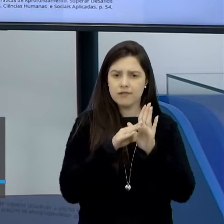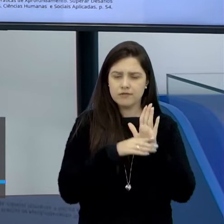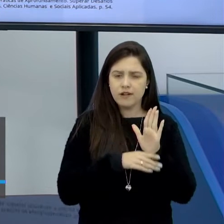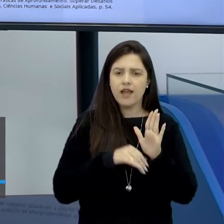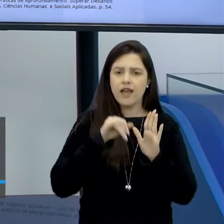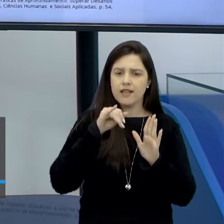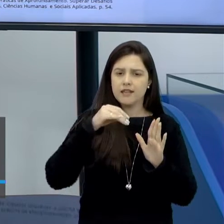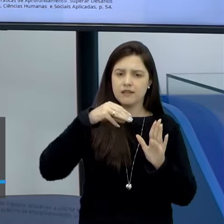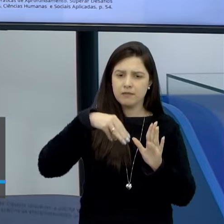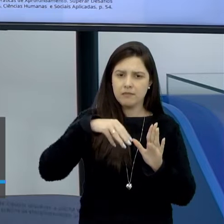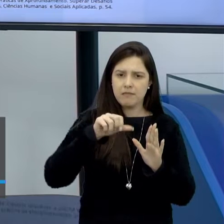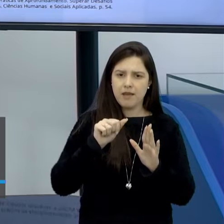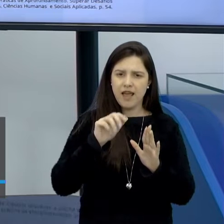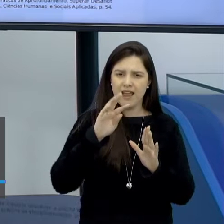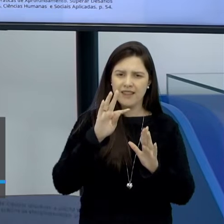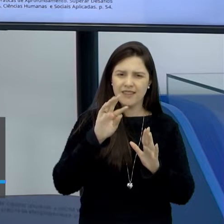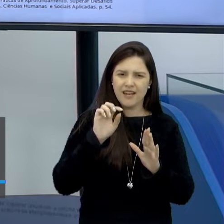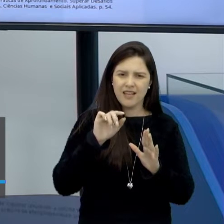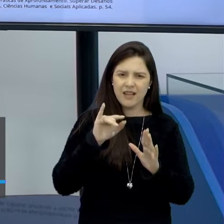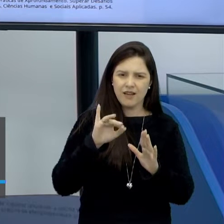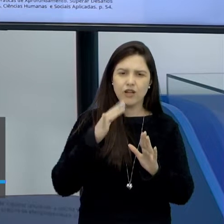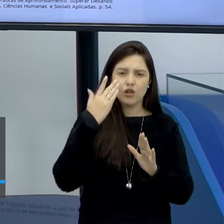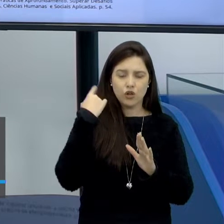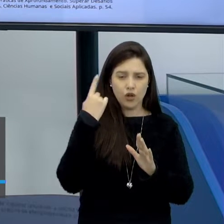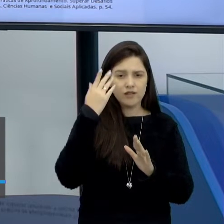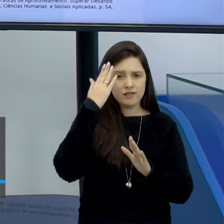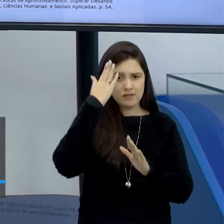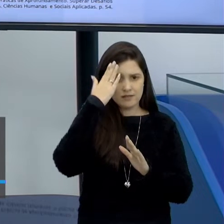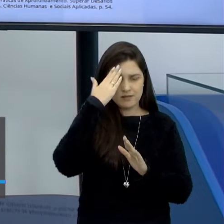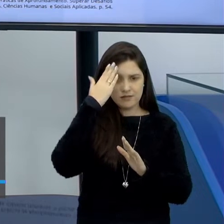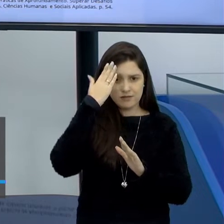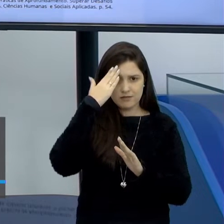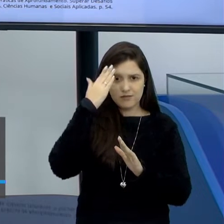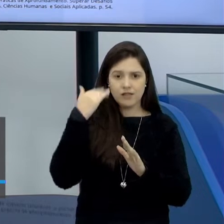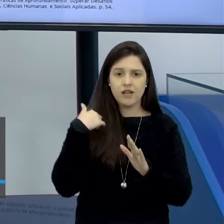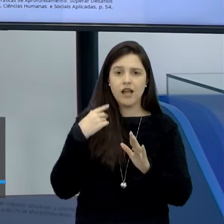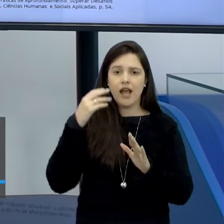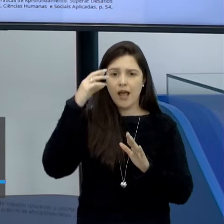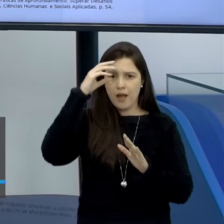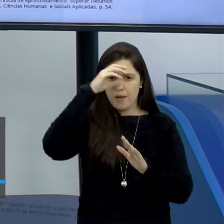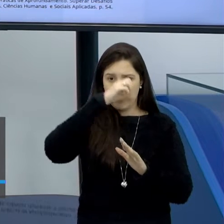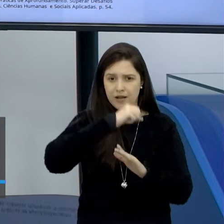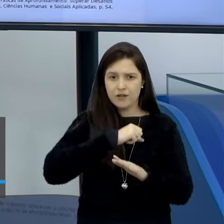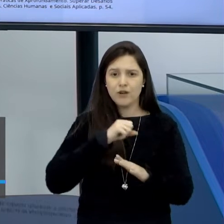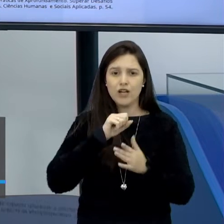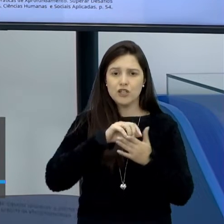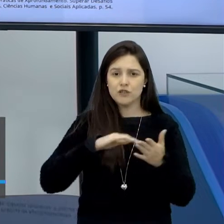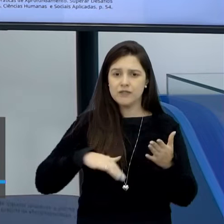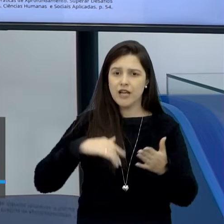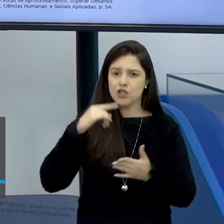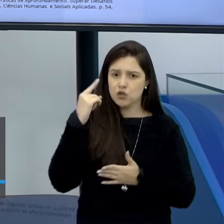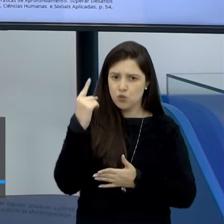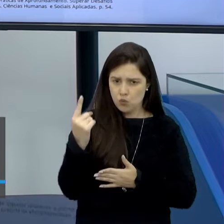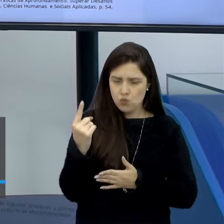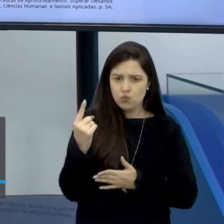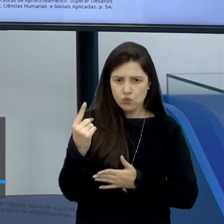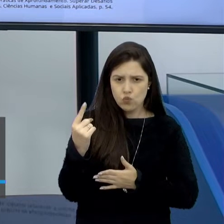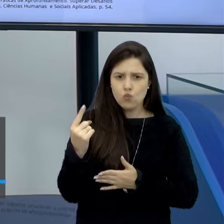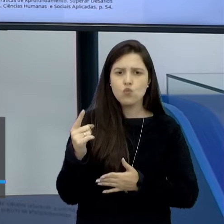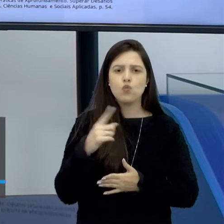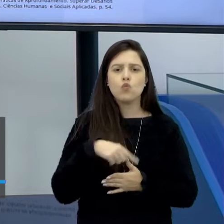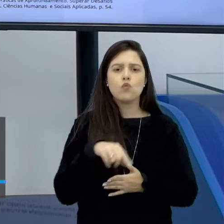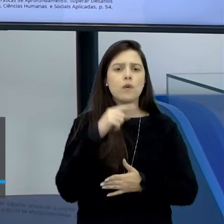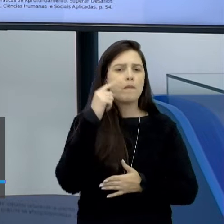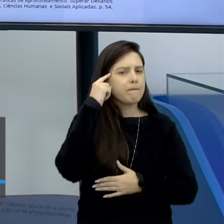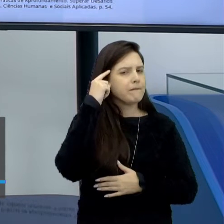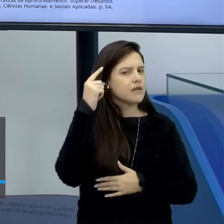ele é importante, né? Porque nós sabemos, nas últimas aulas vocês aprenderam isso, lá na atividade 1, que o etnocentrismo, o